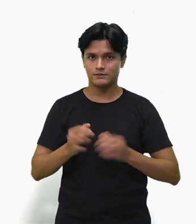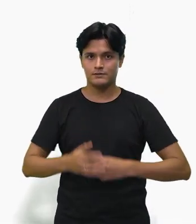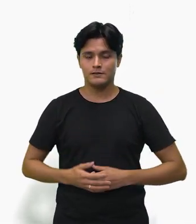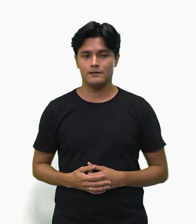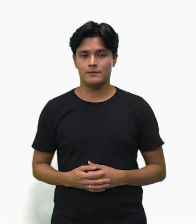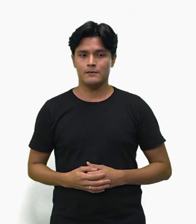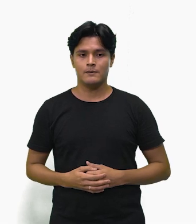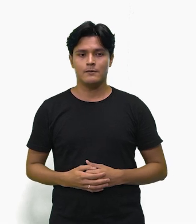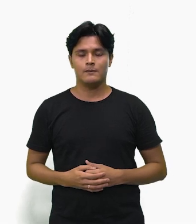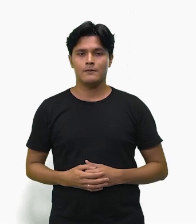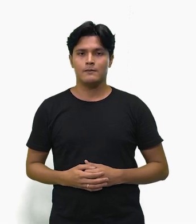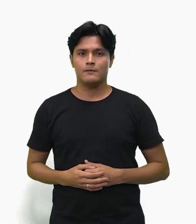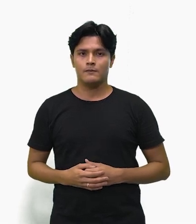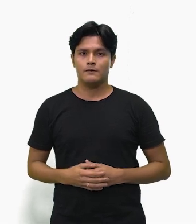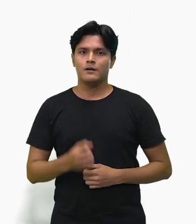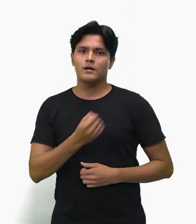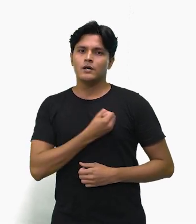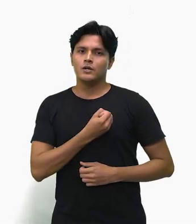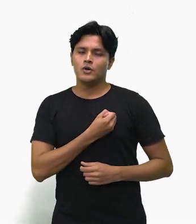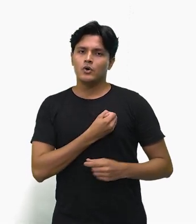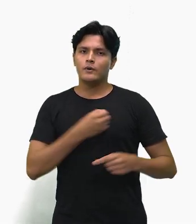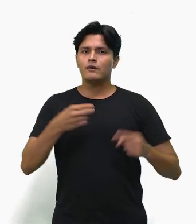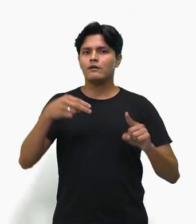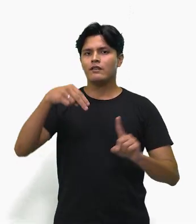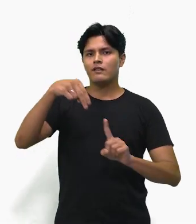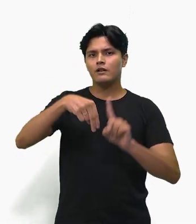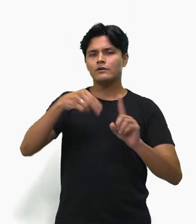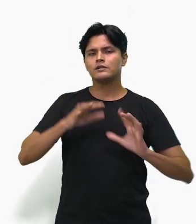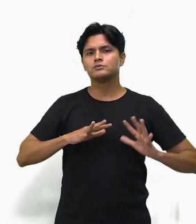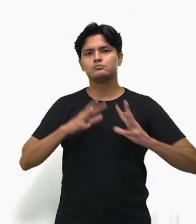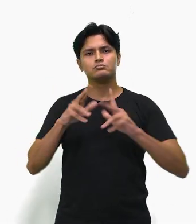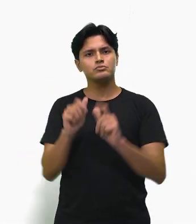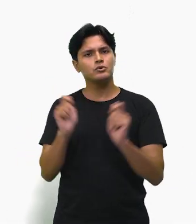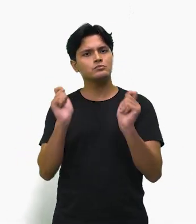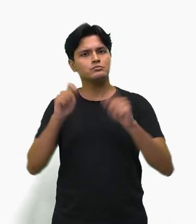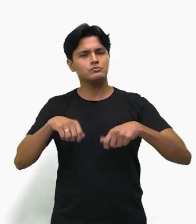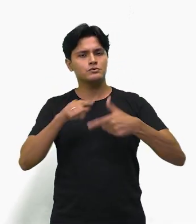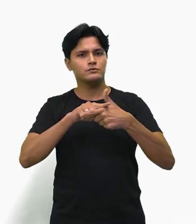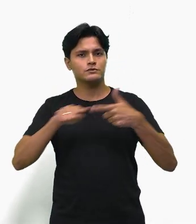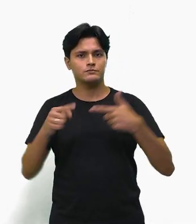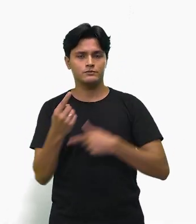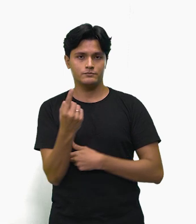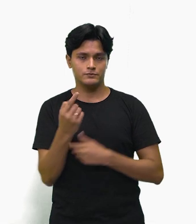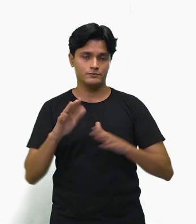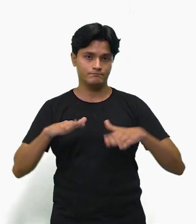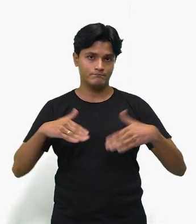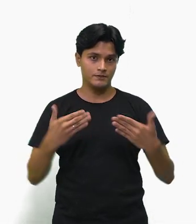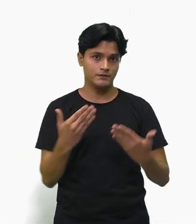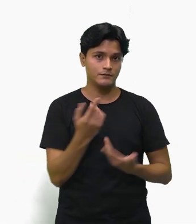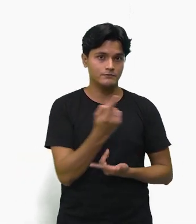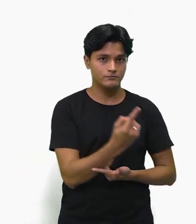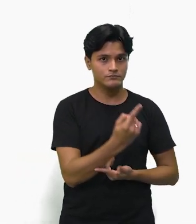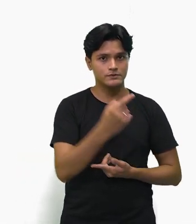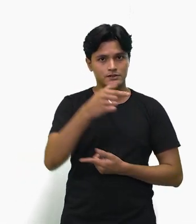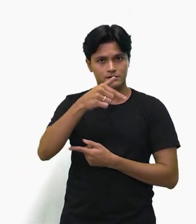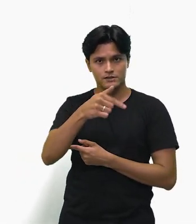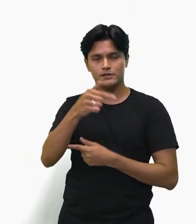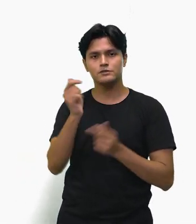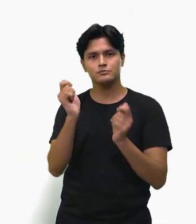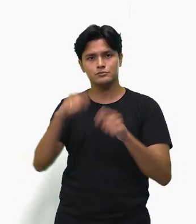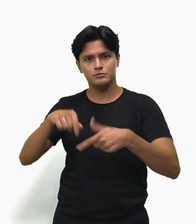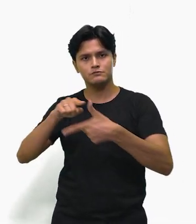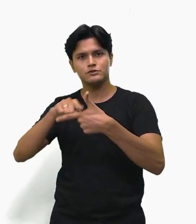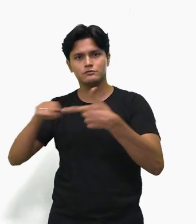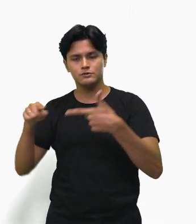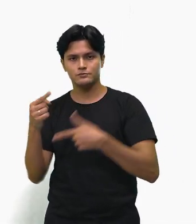primeiro. Todo número natural é divisível por quem? Por 1. Então, 17 pode ser dividido por